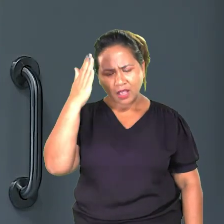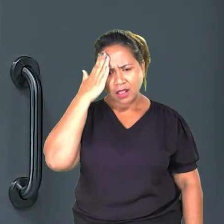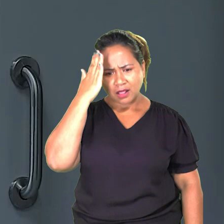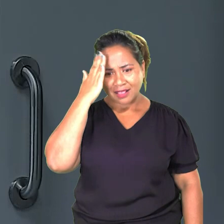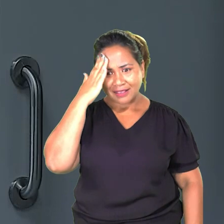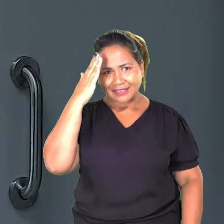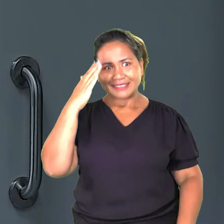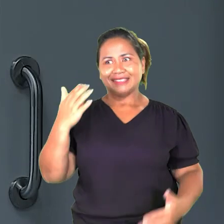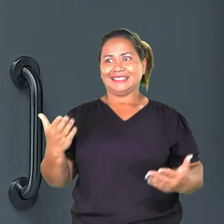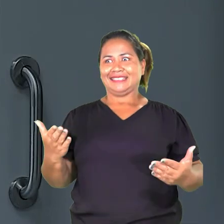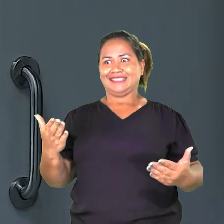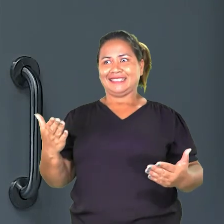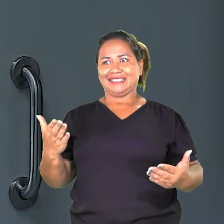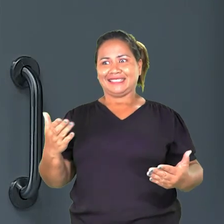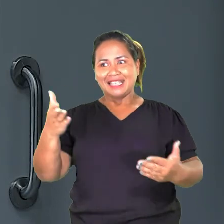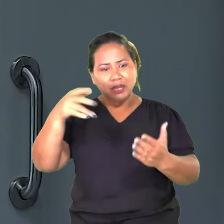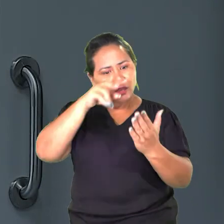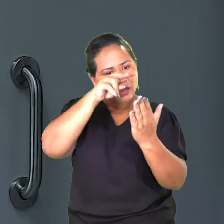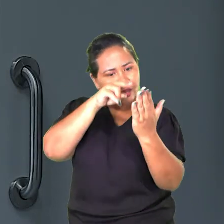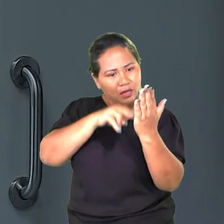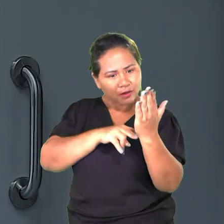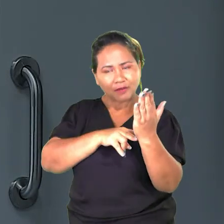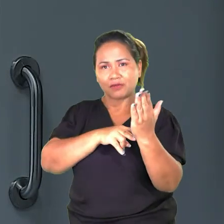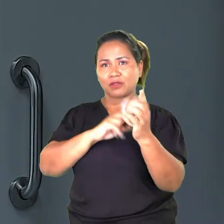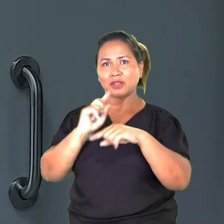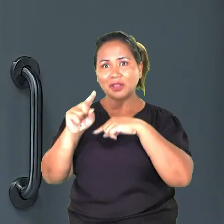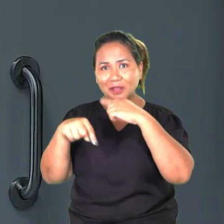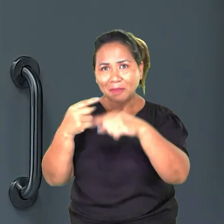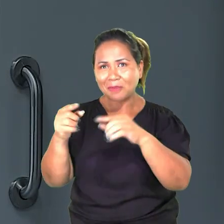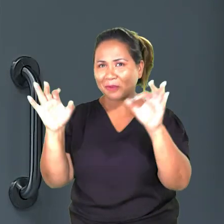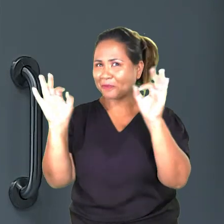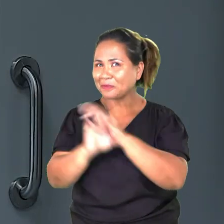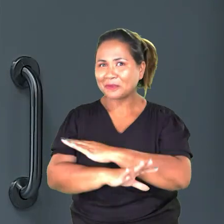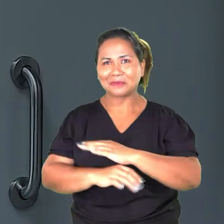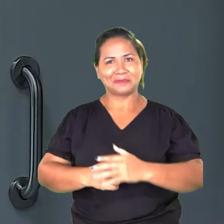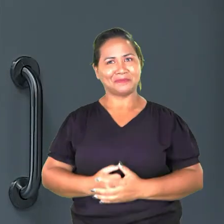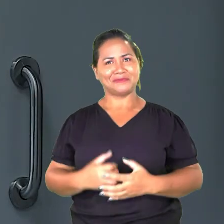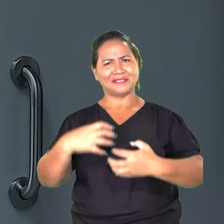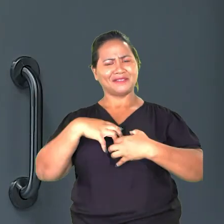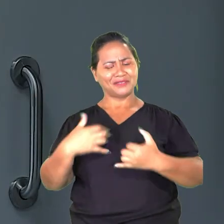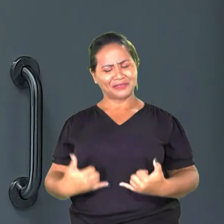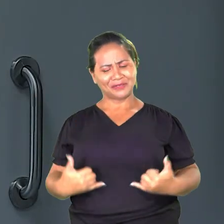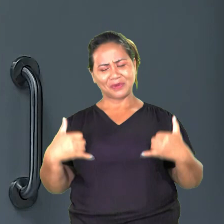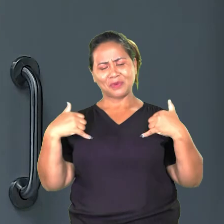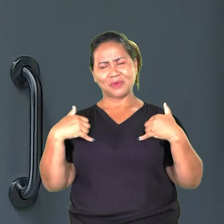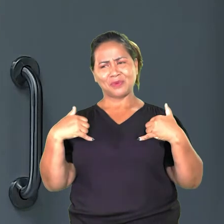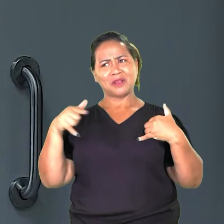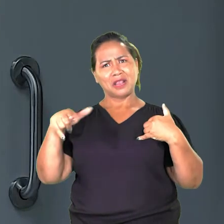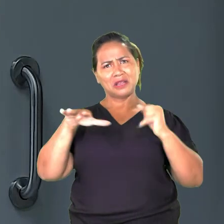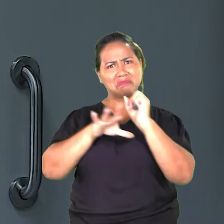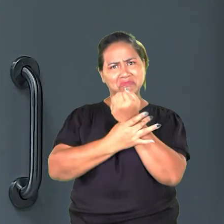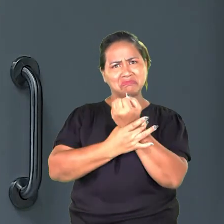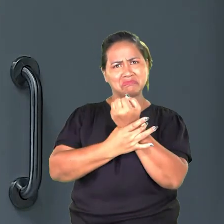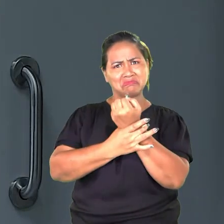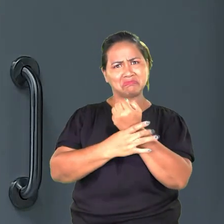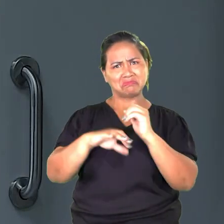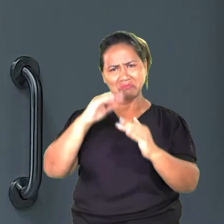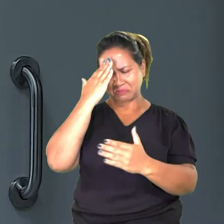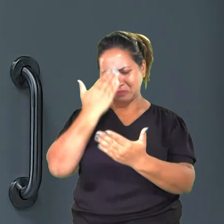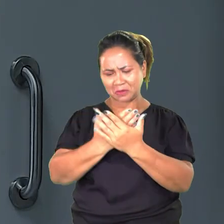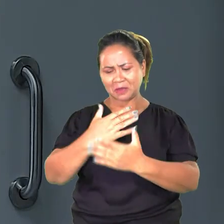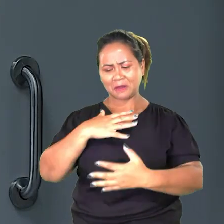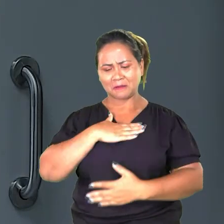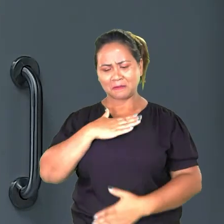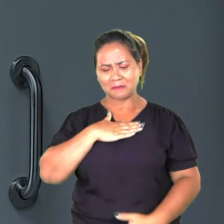Confiou tanto que só viu o seu livro depois de impresso. E o que me orgulha é que Paulo Bonfim